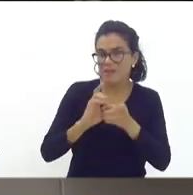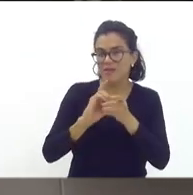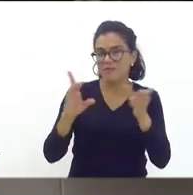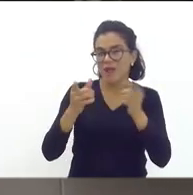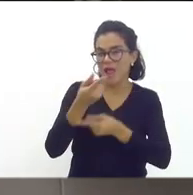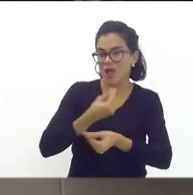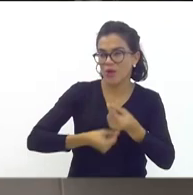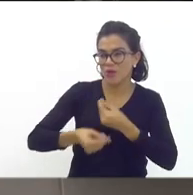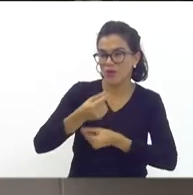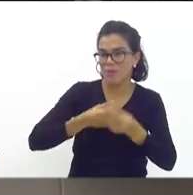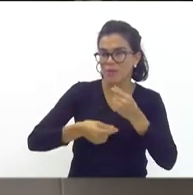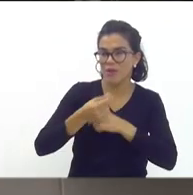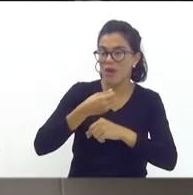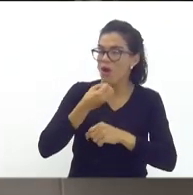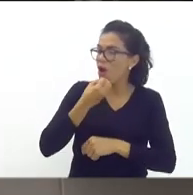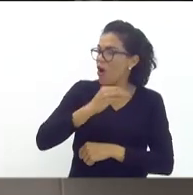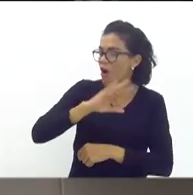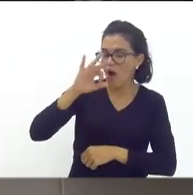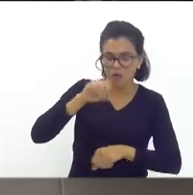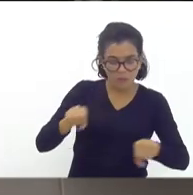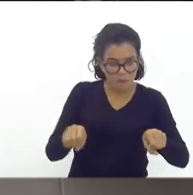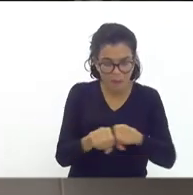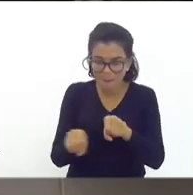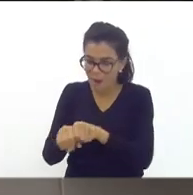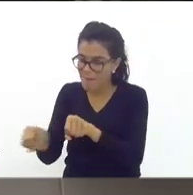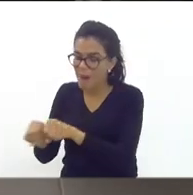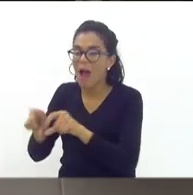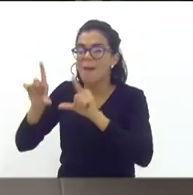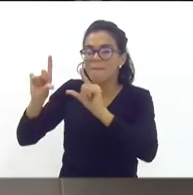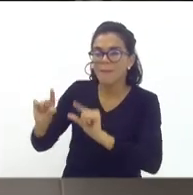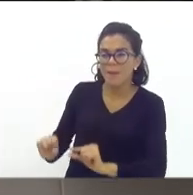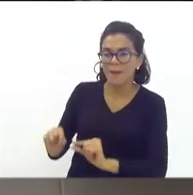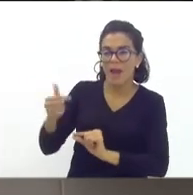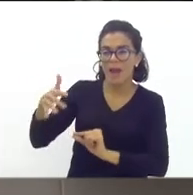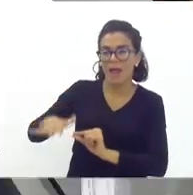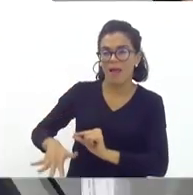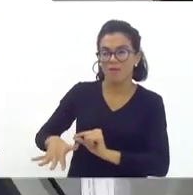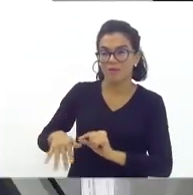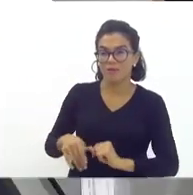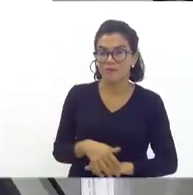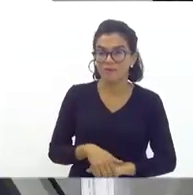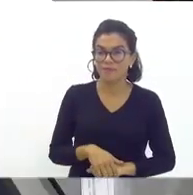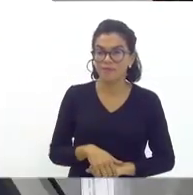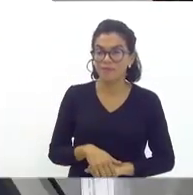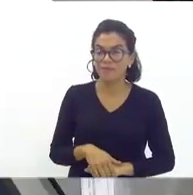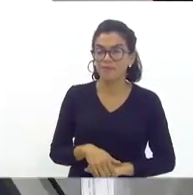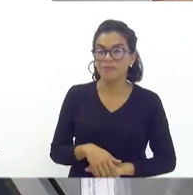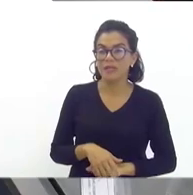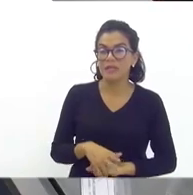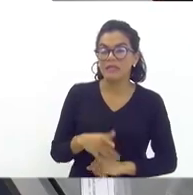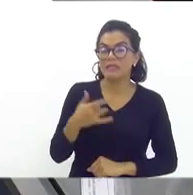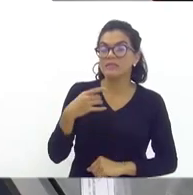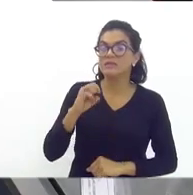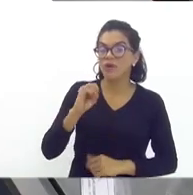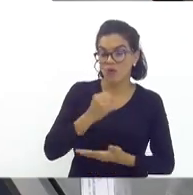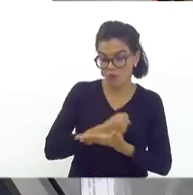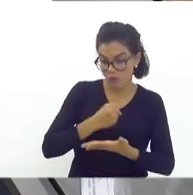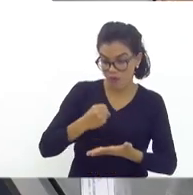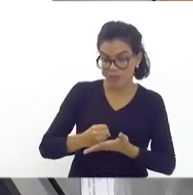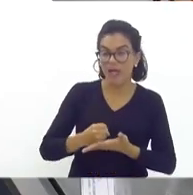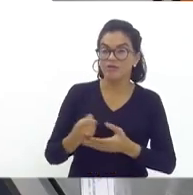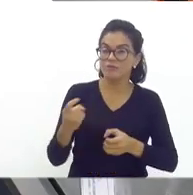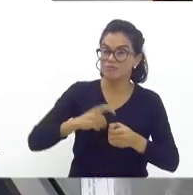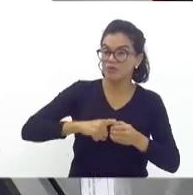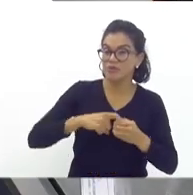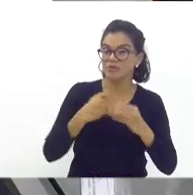economia quanto mais gás tiver instalado aí mais barato vai ficar lembrando de uma parte do próprio contrato de concessão